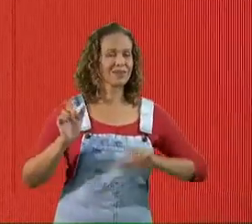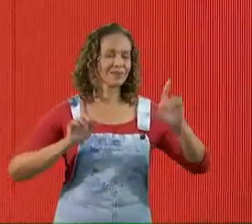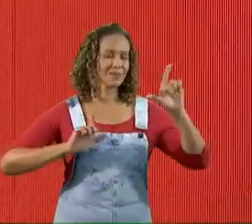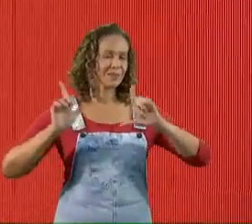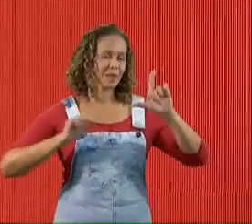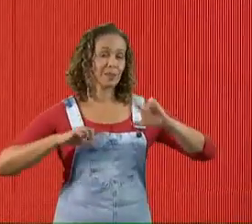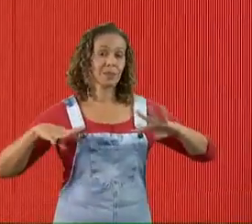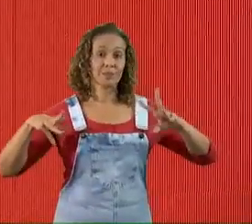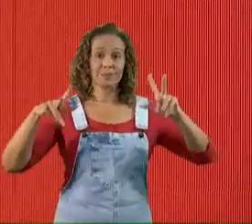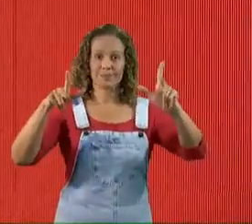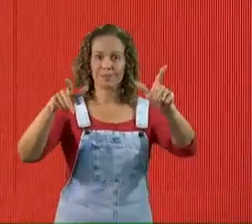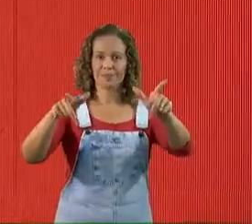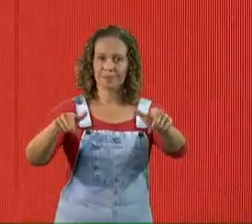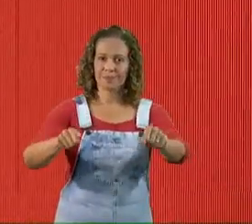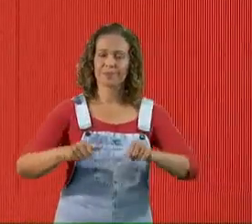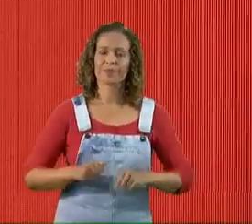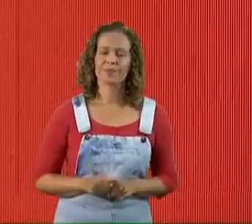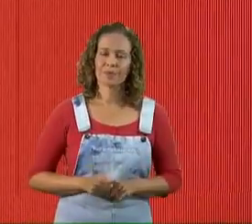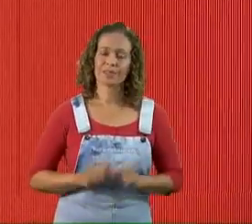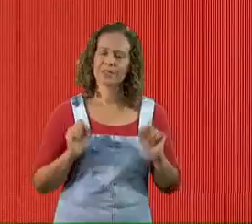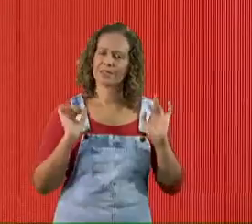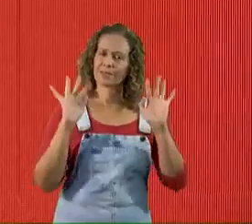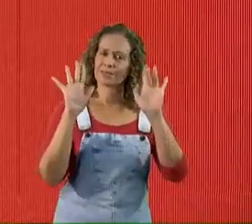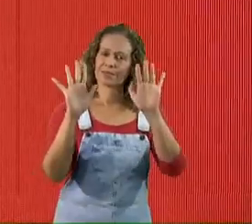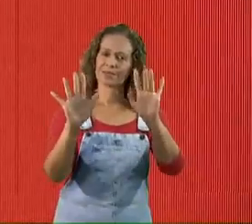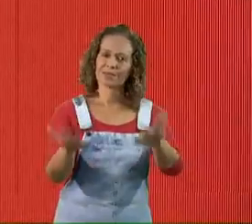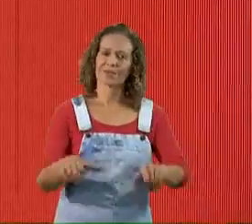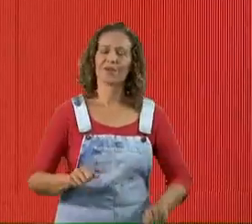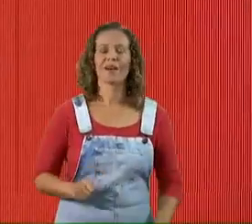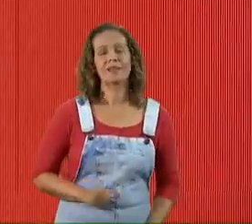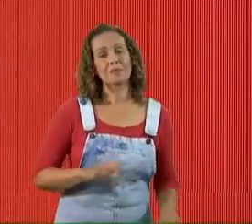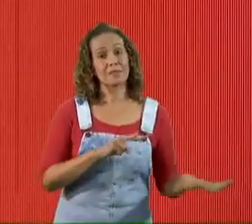todo mundo, seja grandemente abençoado, uma